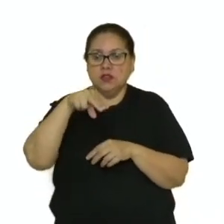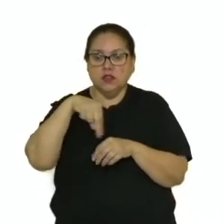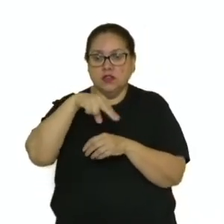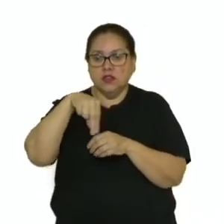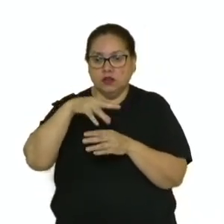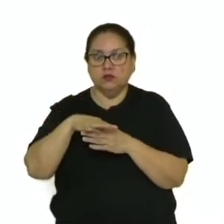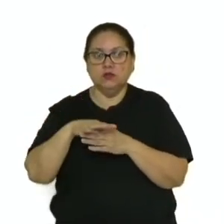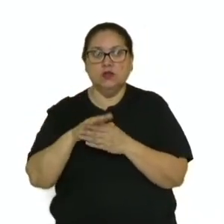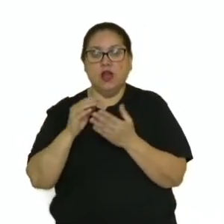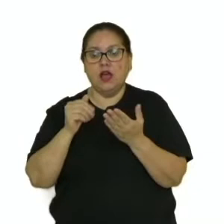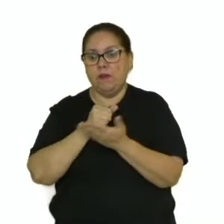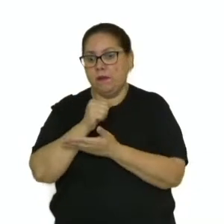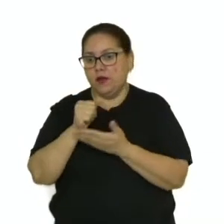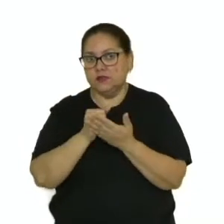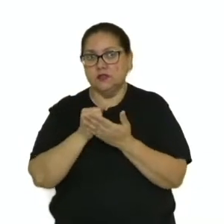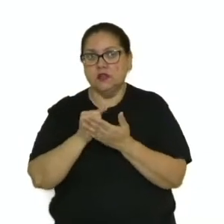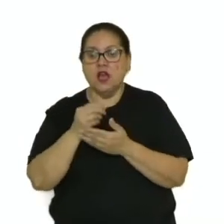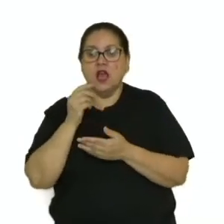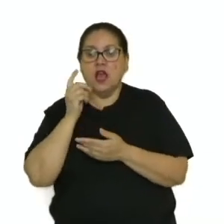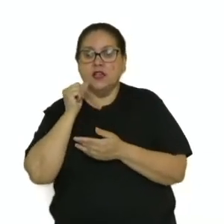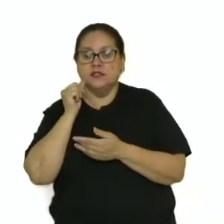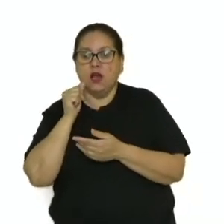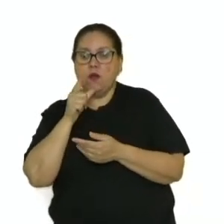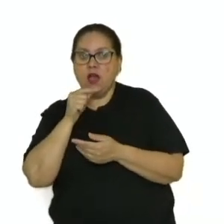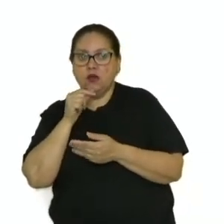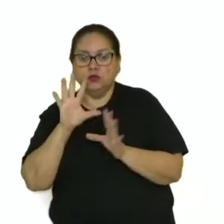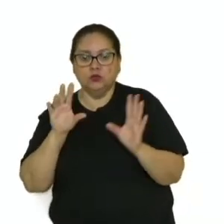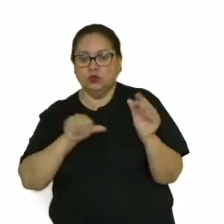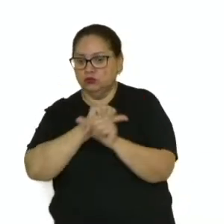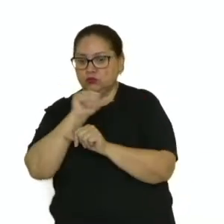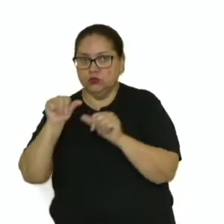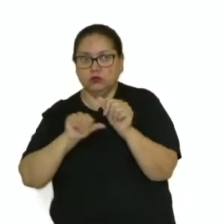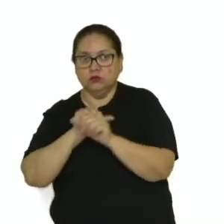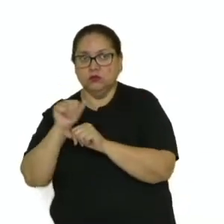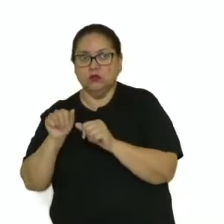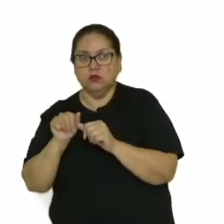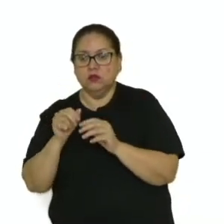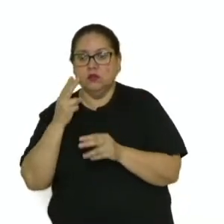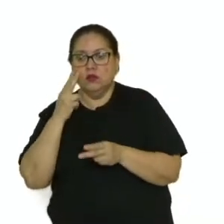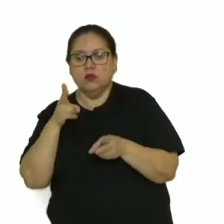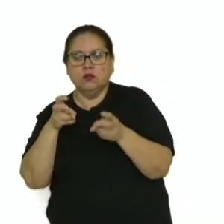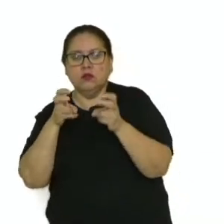ácido e uma base formando sal e água. E veja que todo mundo troca de lugar, aqui a gente consegue